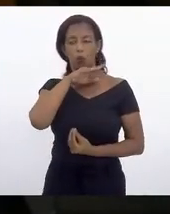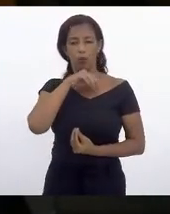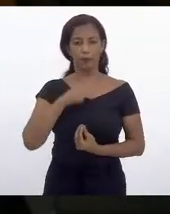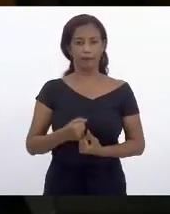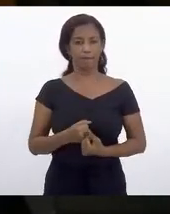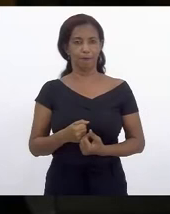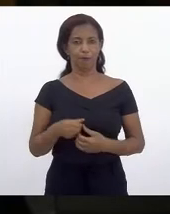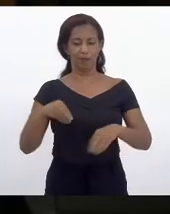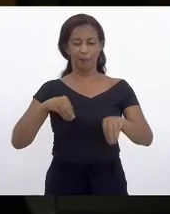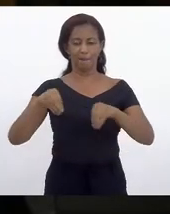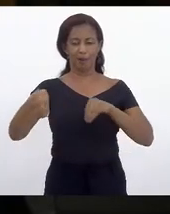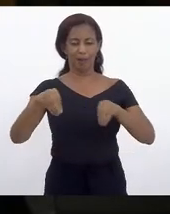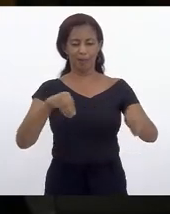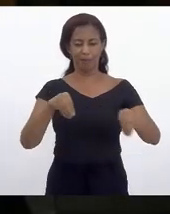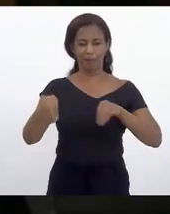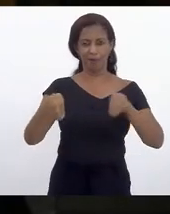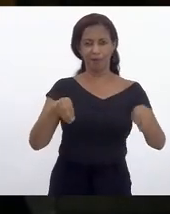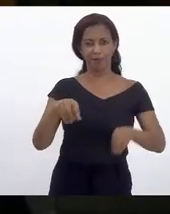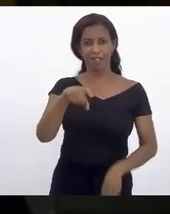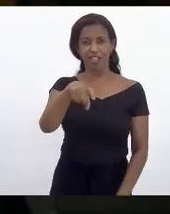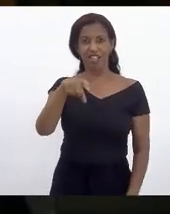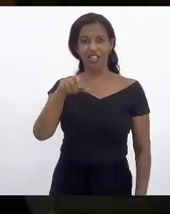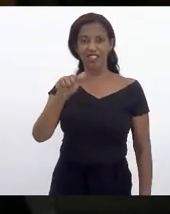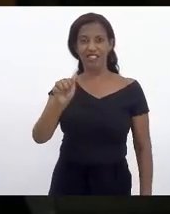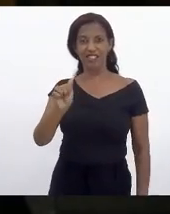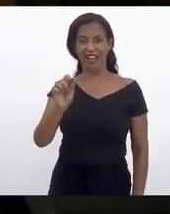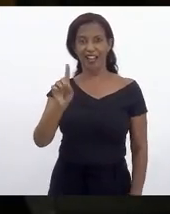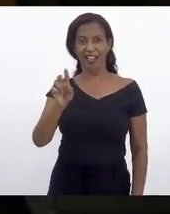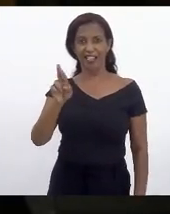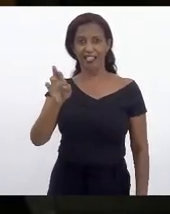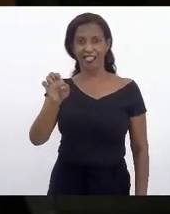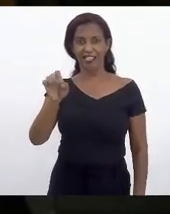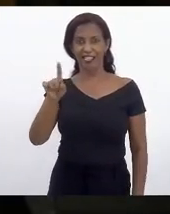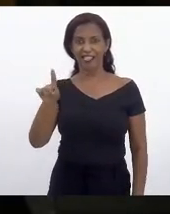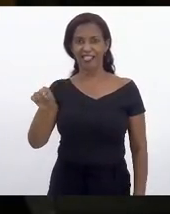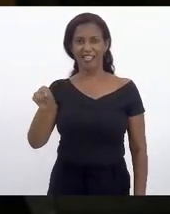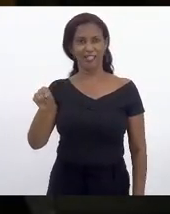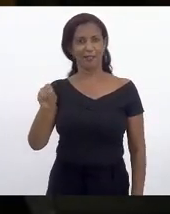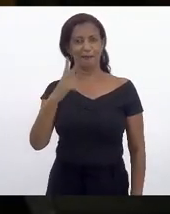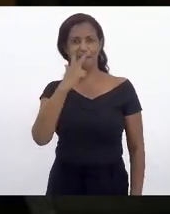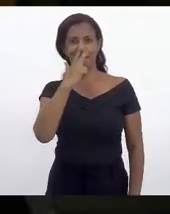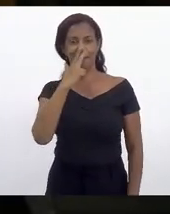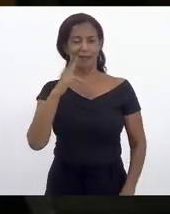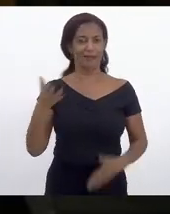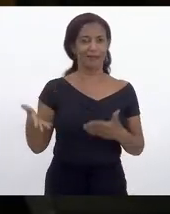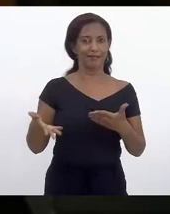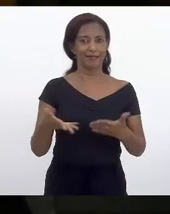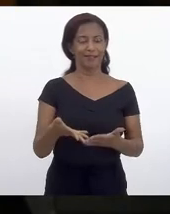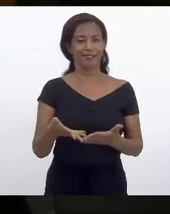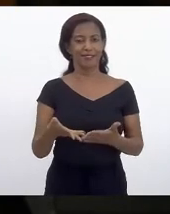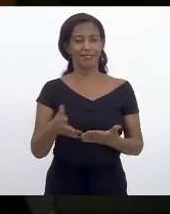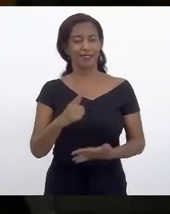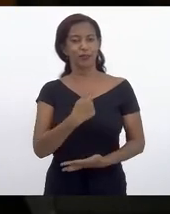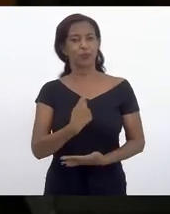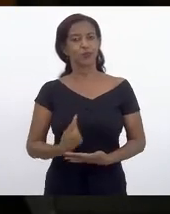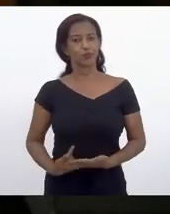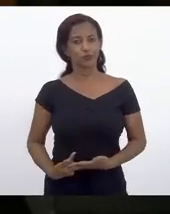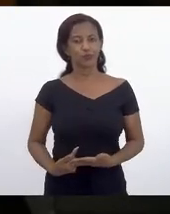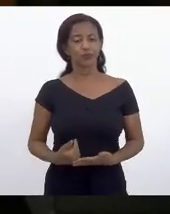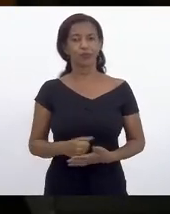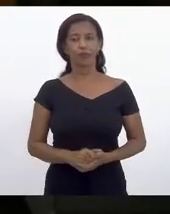esse jogo de xadrez. Quer dizer, parece até que esse governo